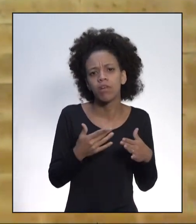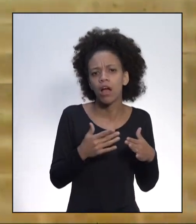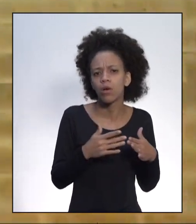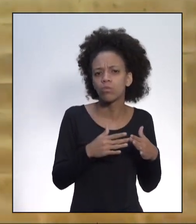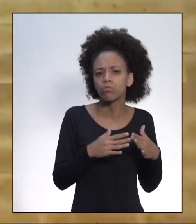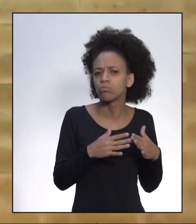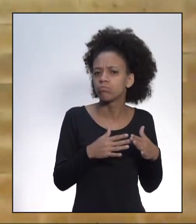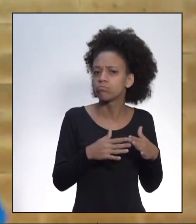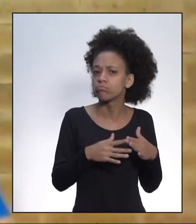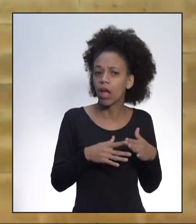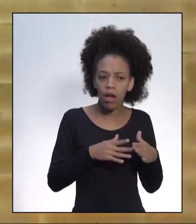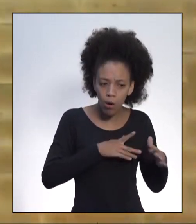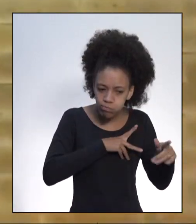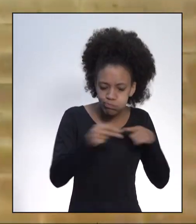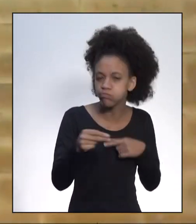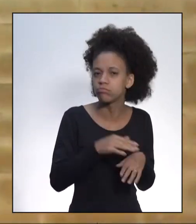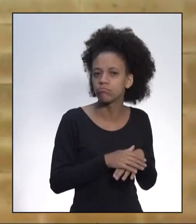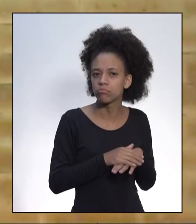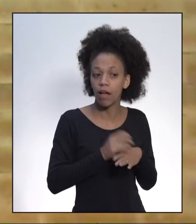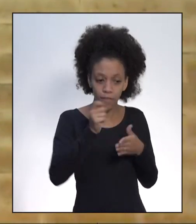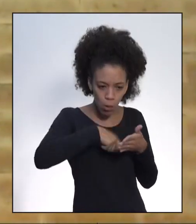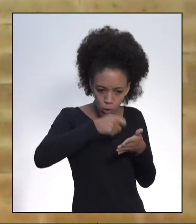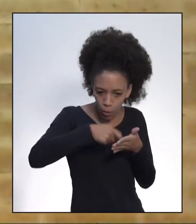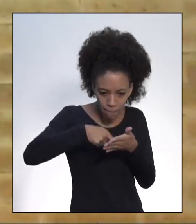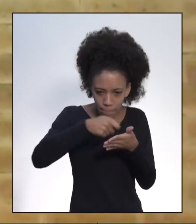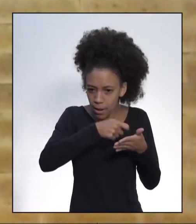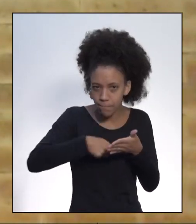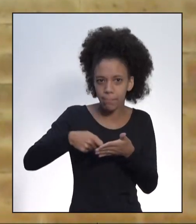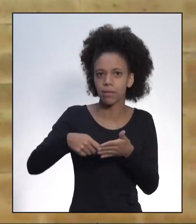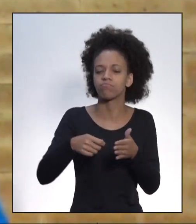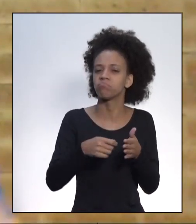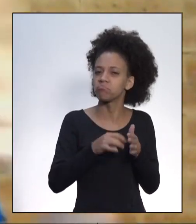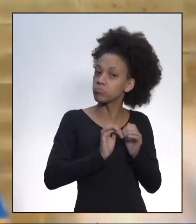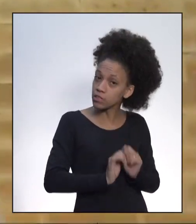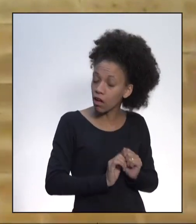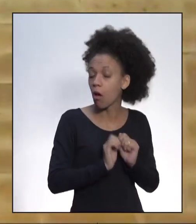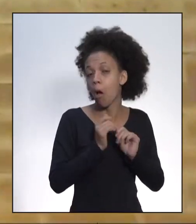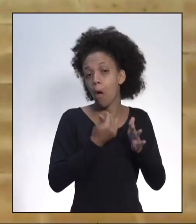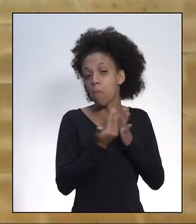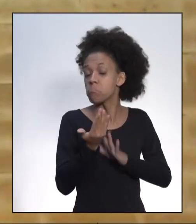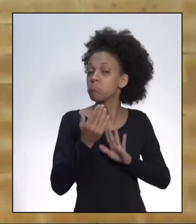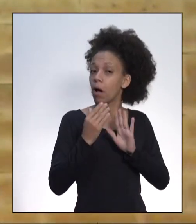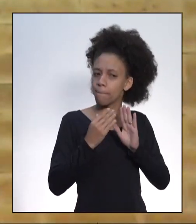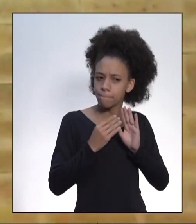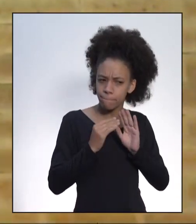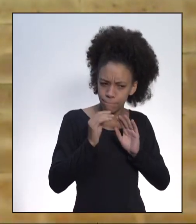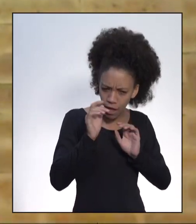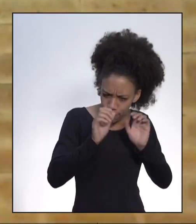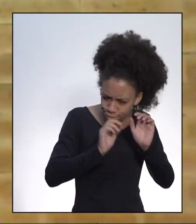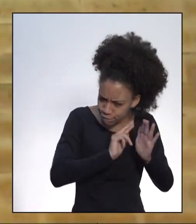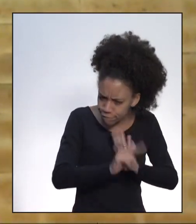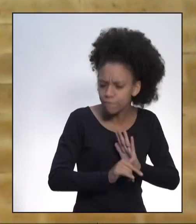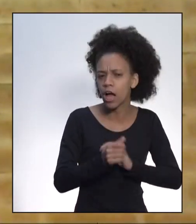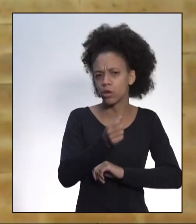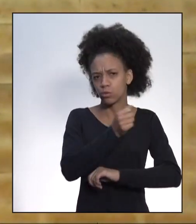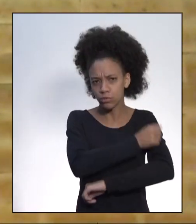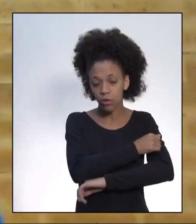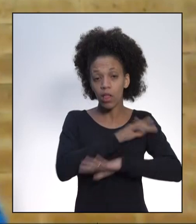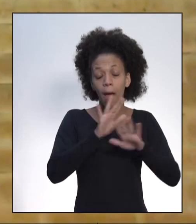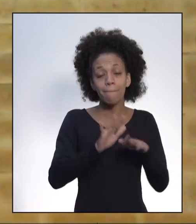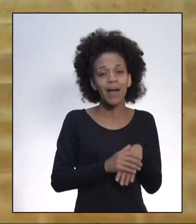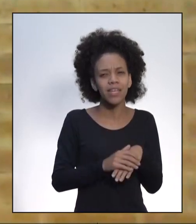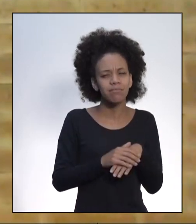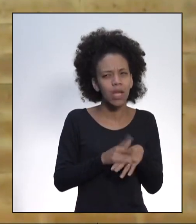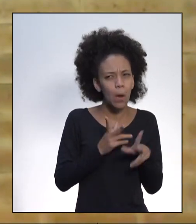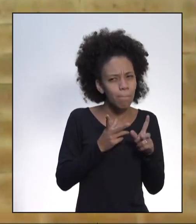inglês, começou a dar certo, eu comecei a fechar alguns contratos com algumas empresas, comecei a ter bastante aluno. Só que aí logo